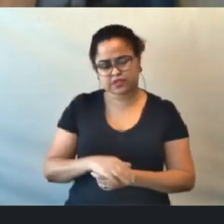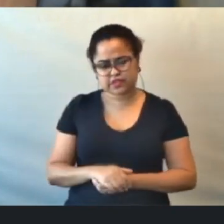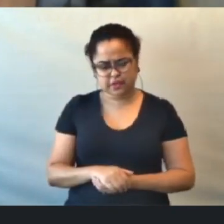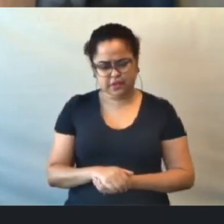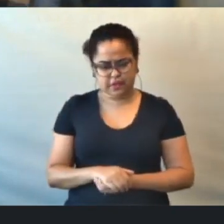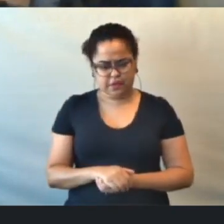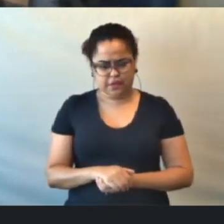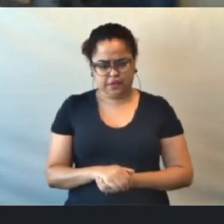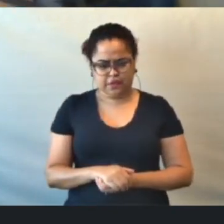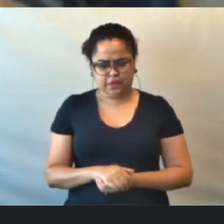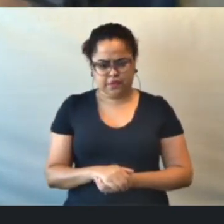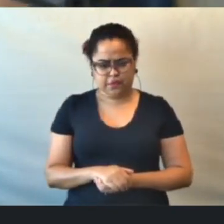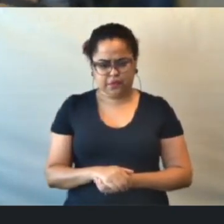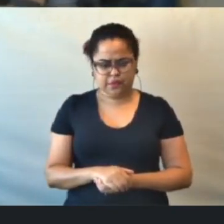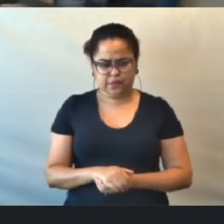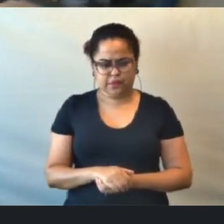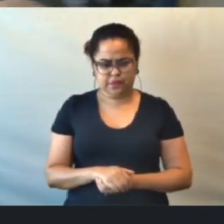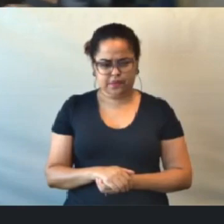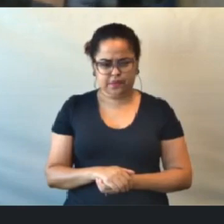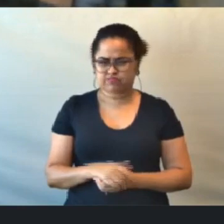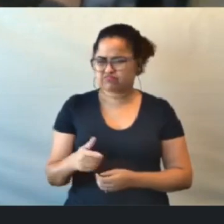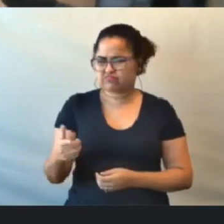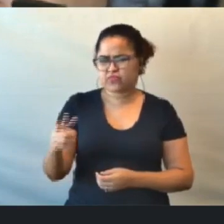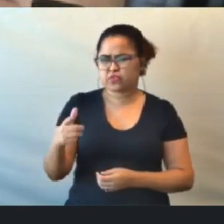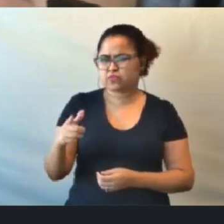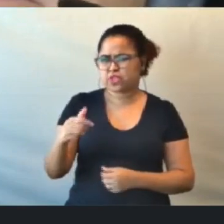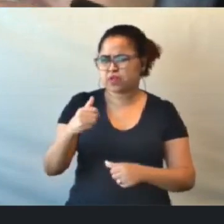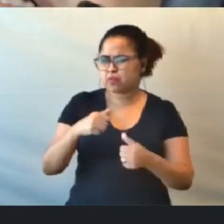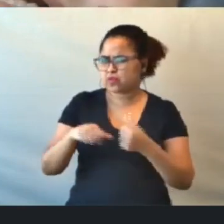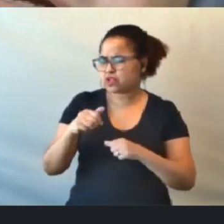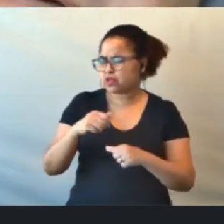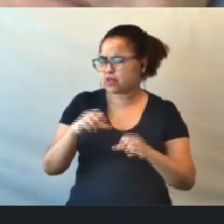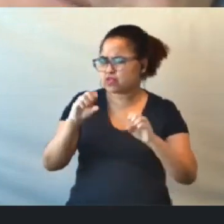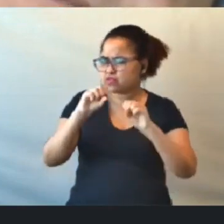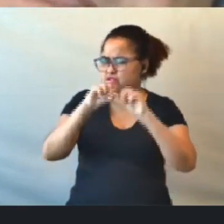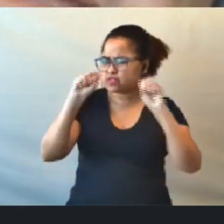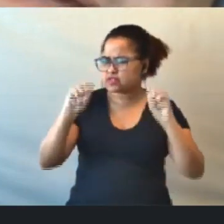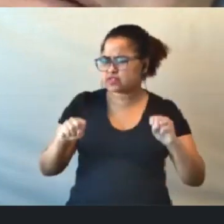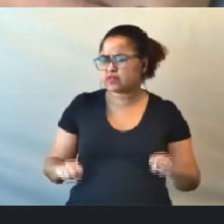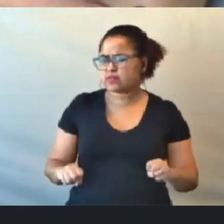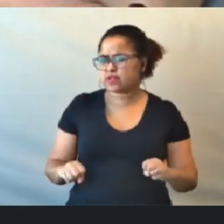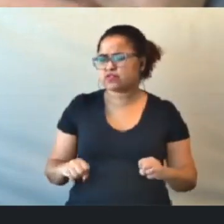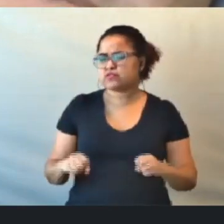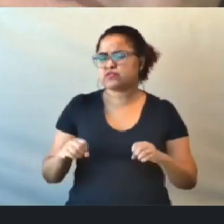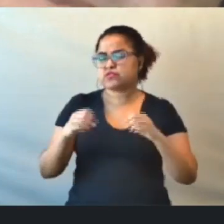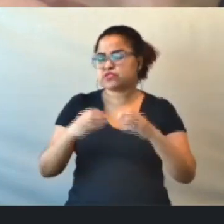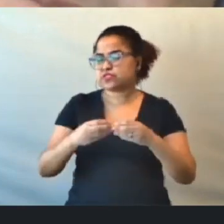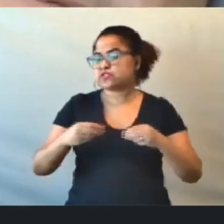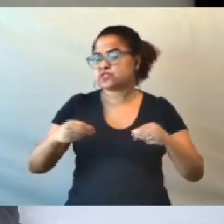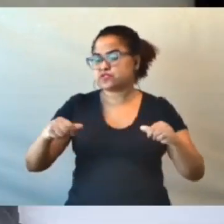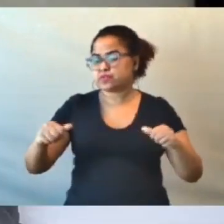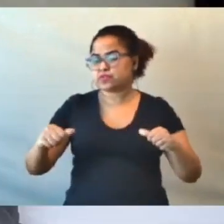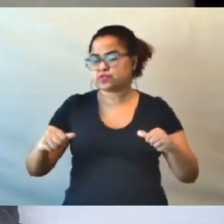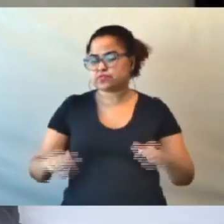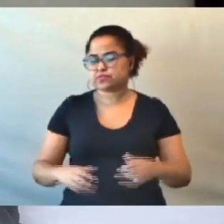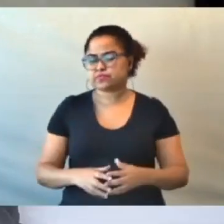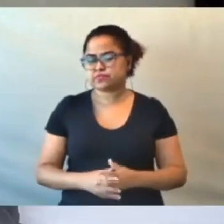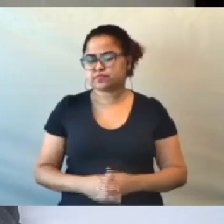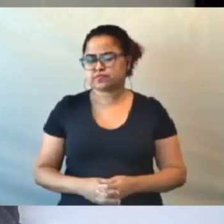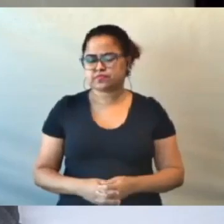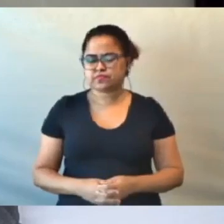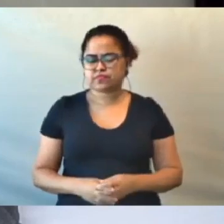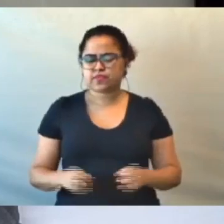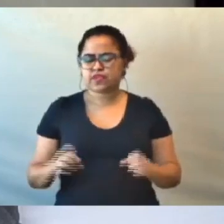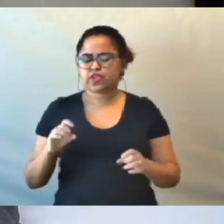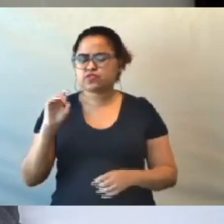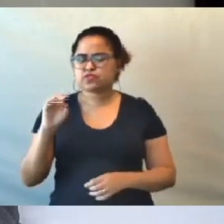um monitoramento sistemático de sedimentos. E só para complementar, professor Nilo, é porque essa pergunta se